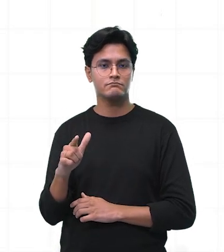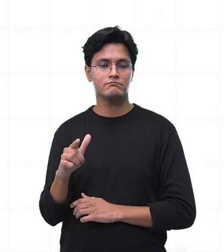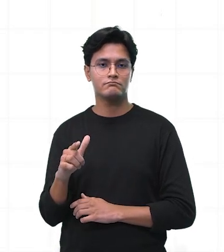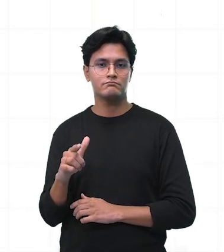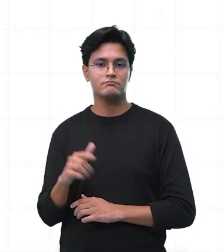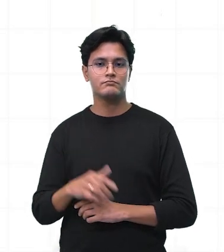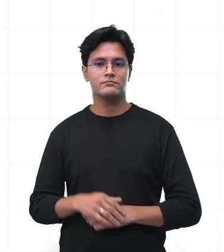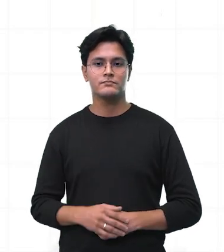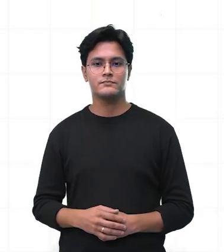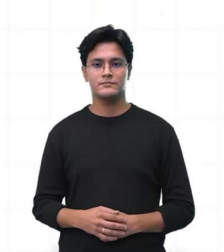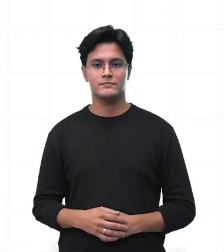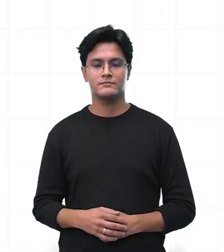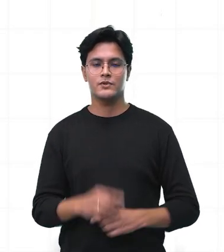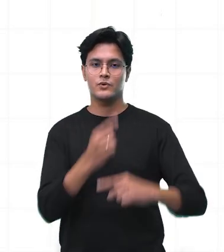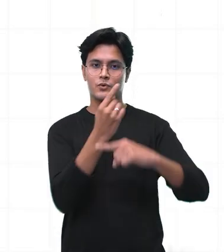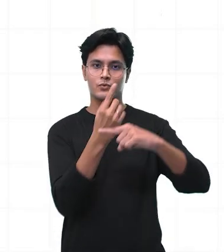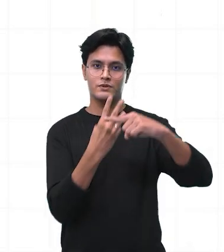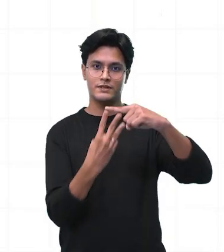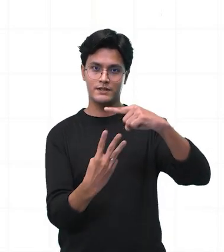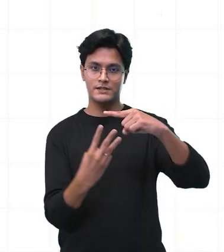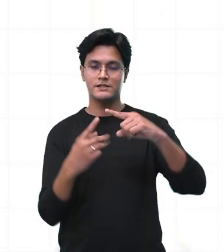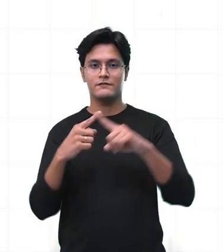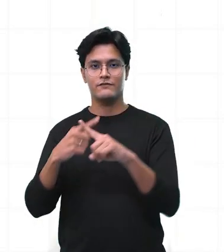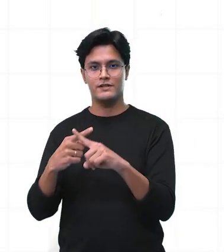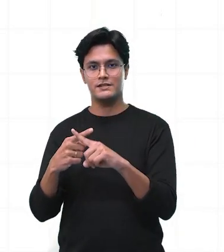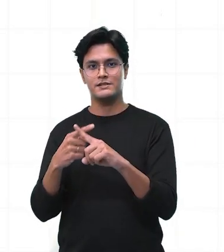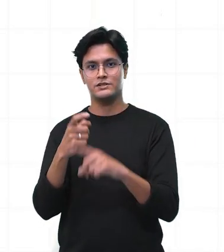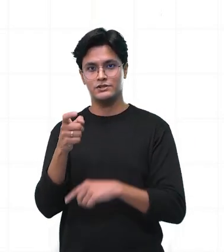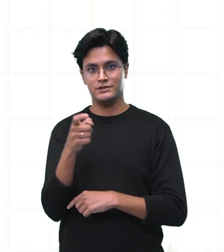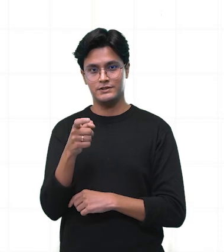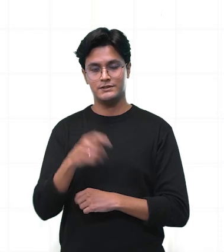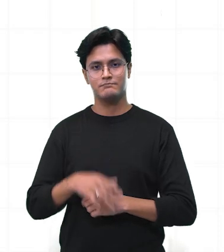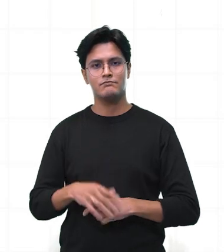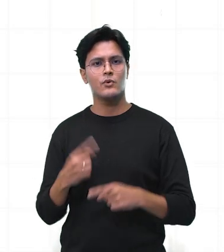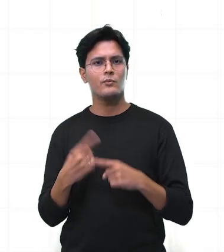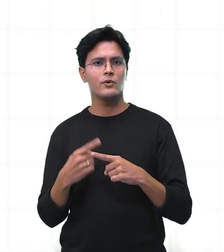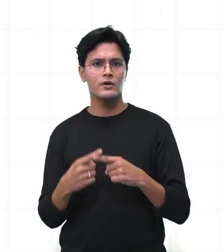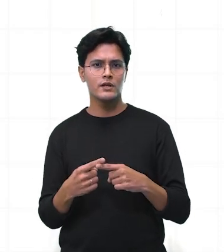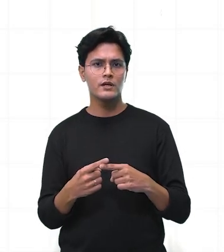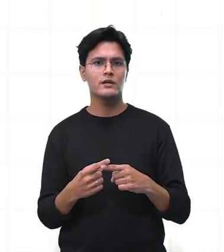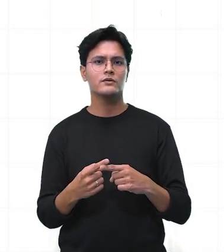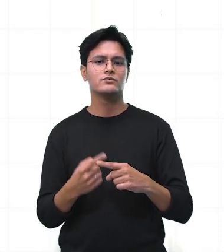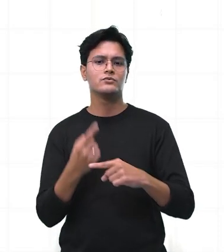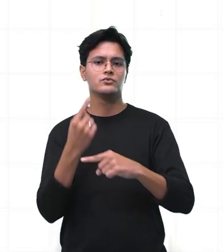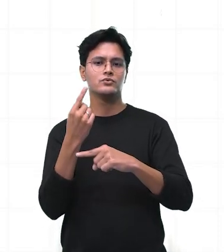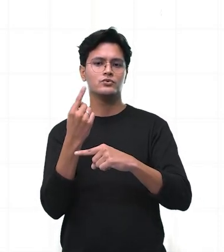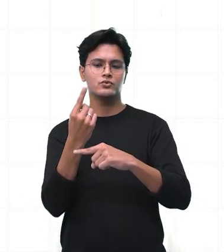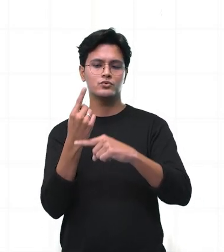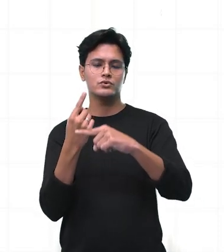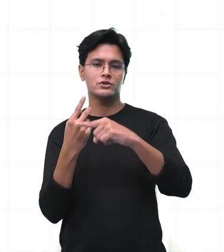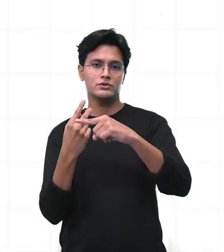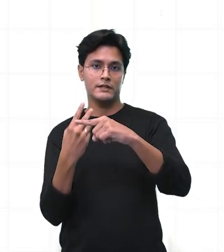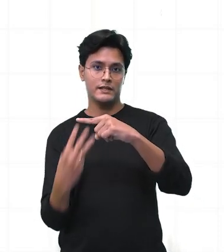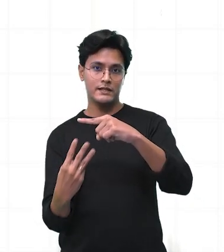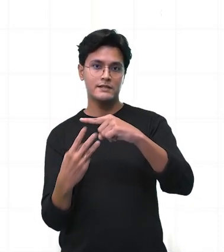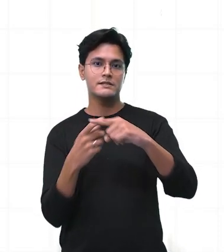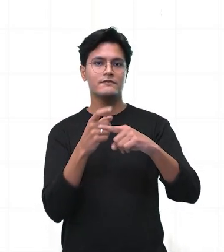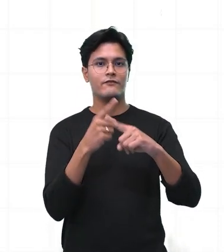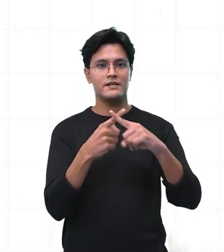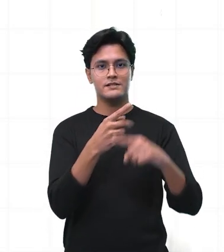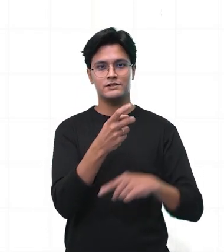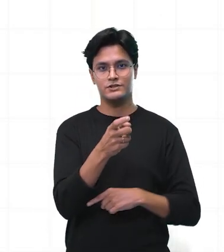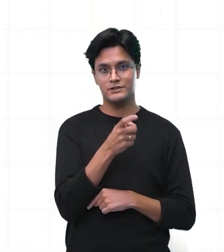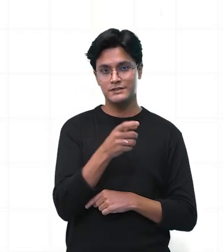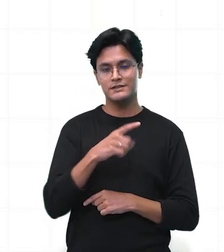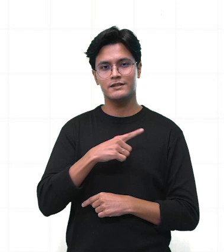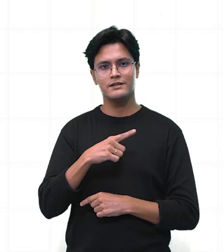1/3, vezes o x, porque a gente sabe que 1 vezes x é x sobre 3, tá? Então, existem esses dois modos de